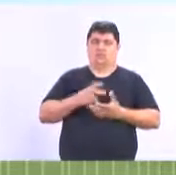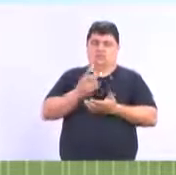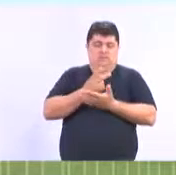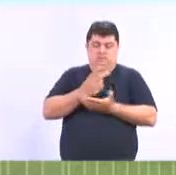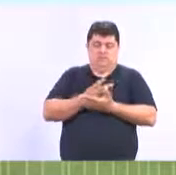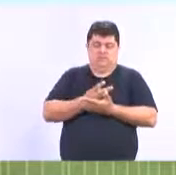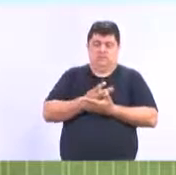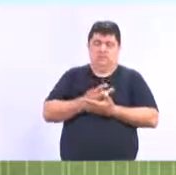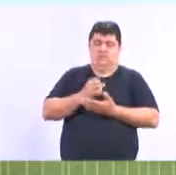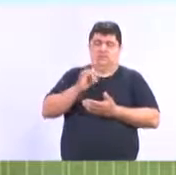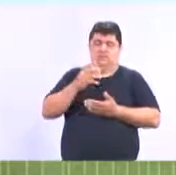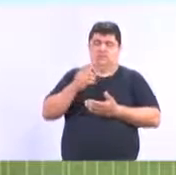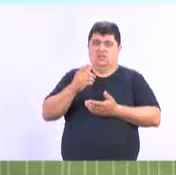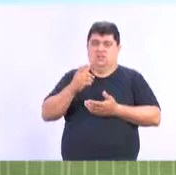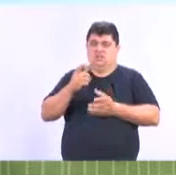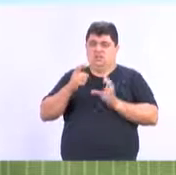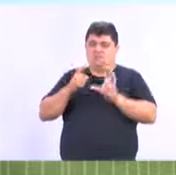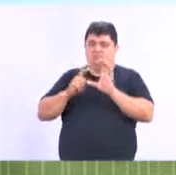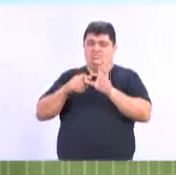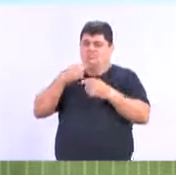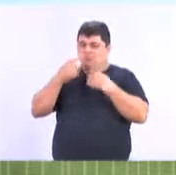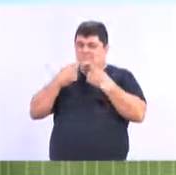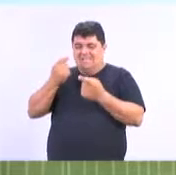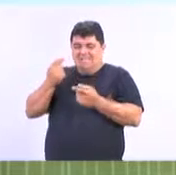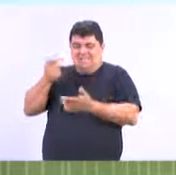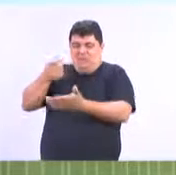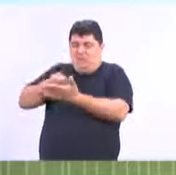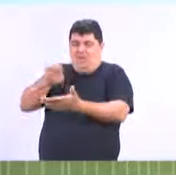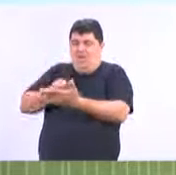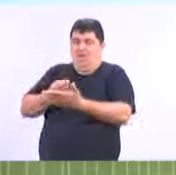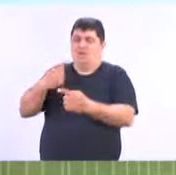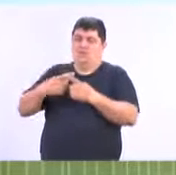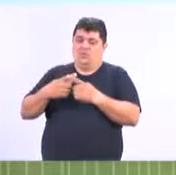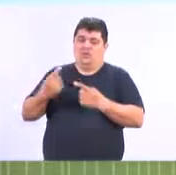começa a faltar liquidez na empresa, pode olhar que a rentabilidade está baixa.